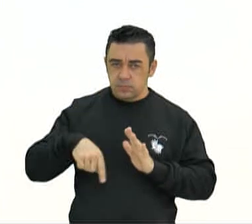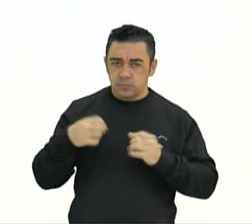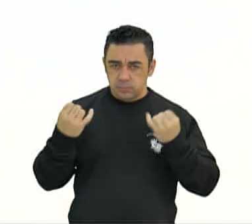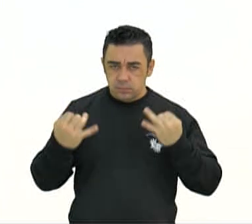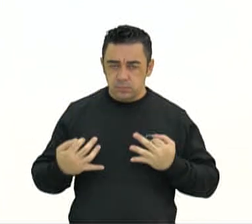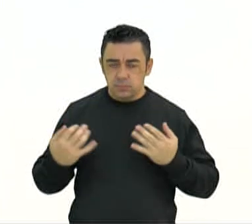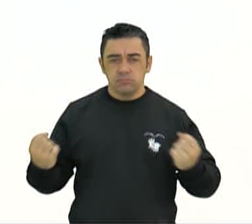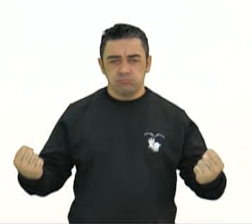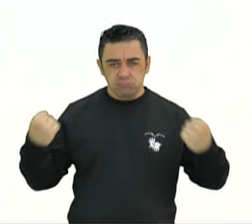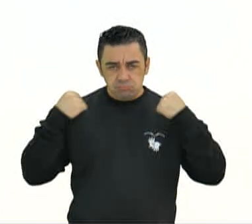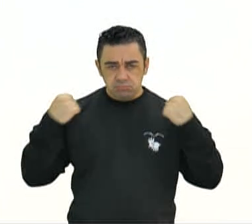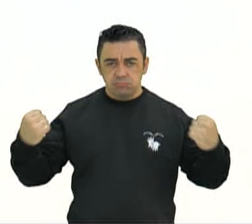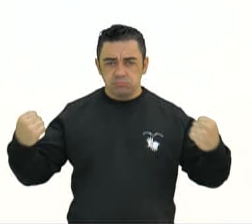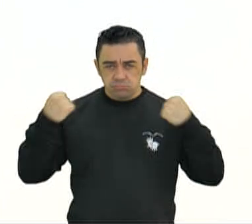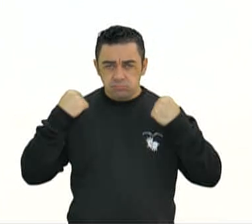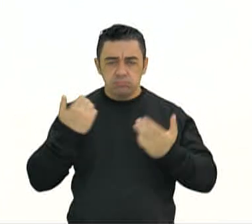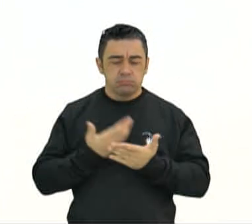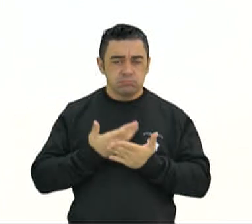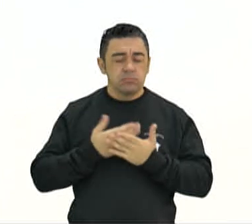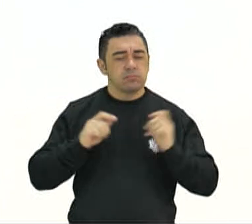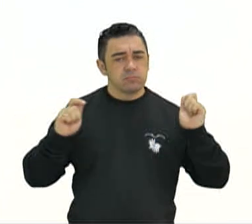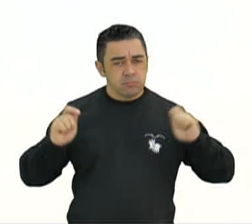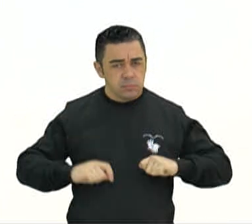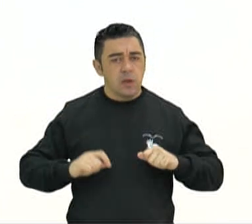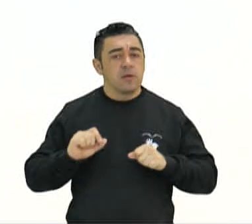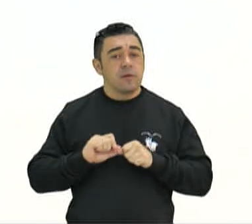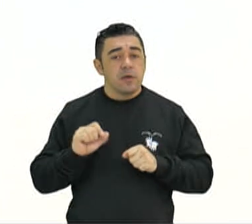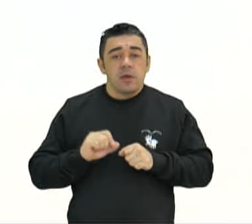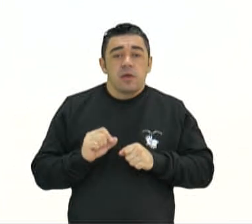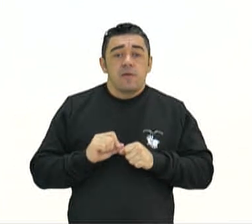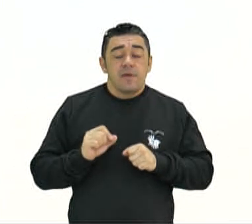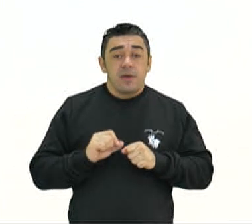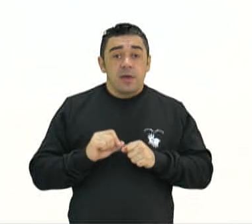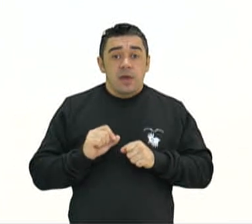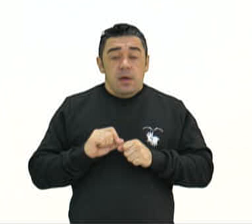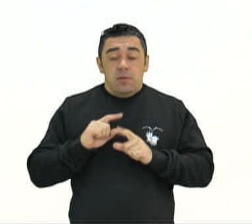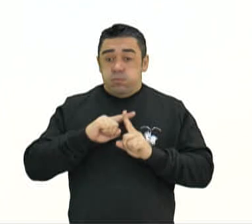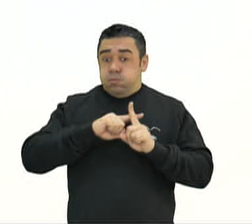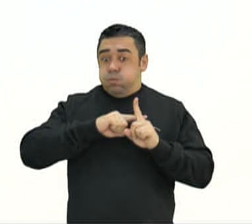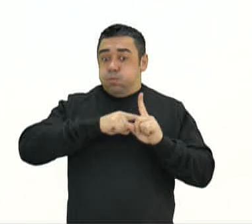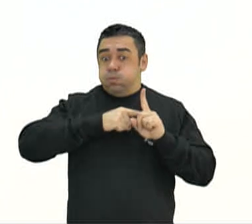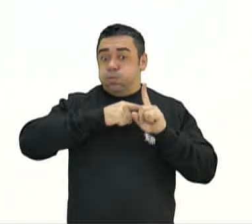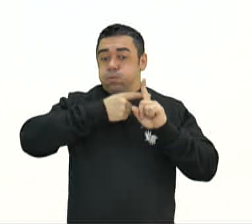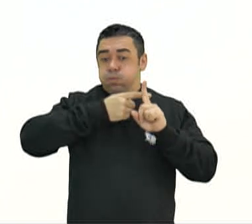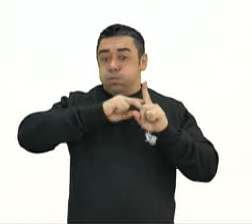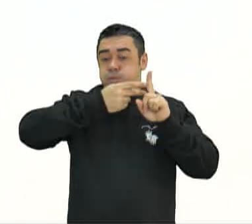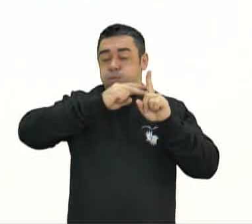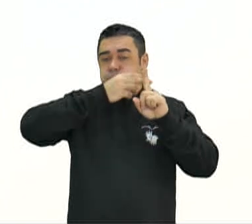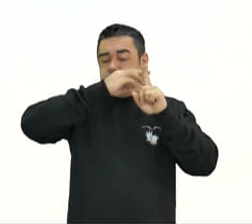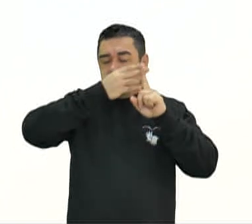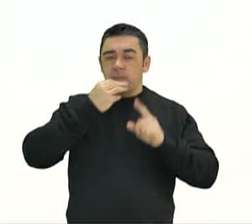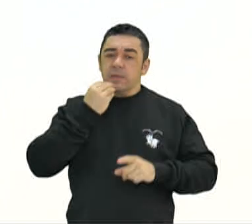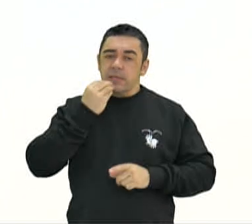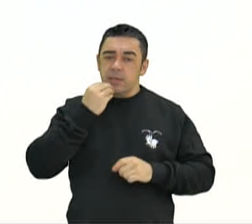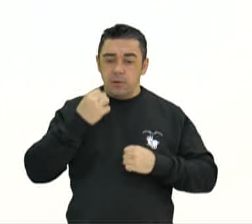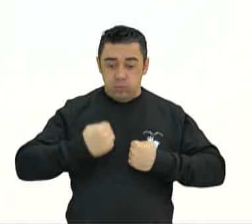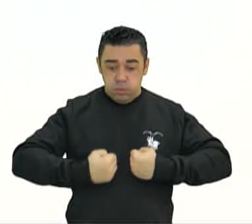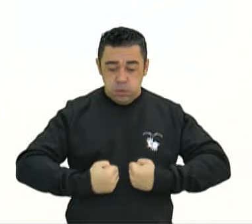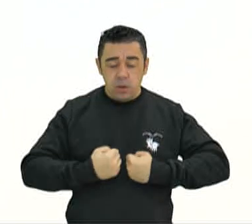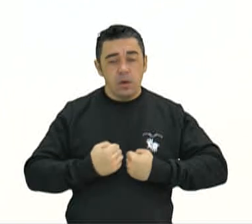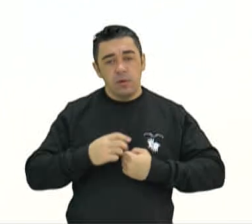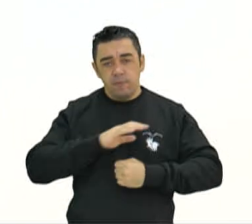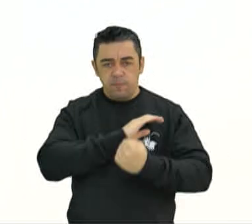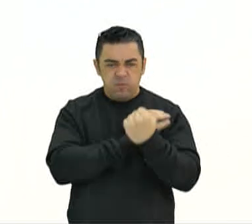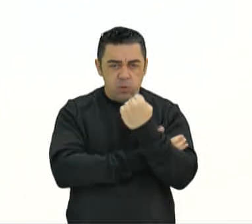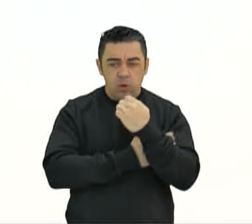em aula anterior, podem ser praticados de forma excessiva para alcançar um corpo demasiadamente forte e musculoso, além